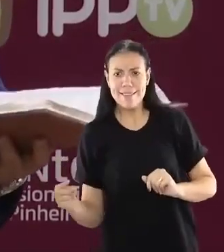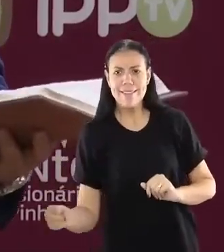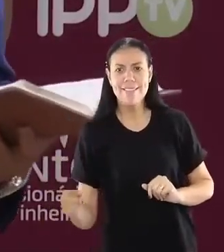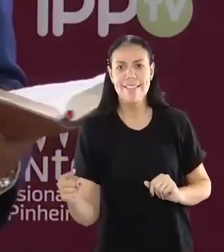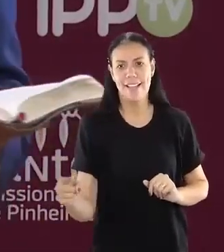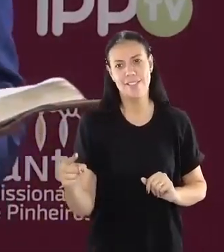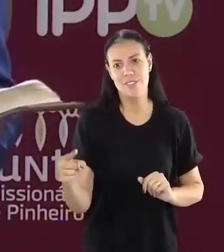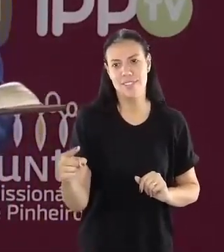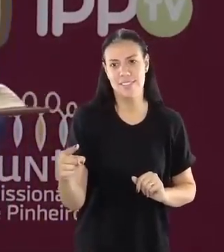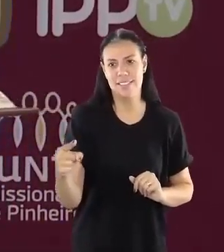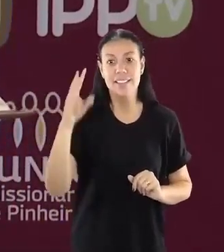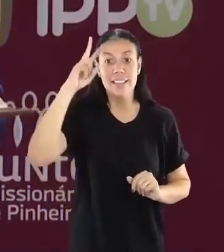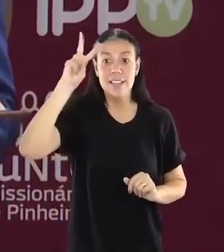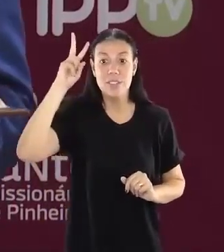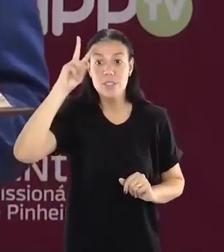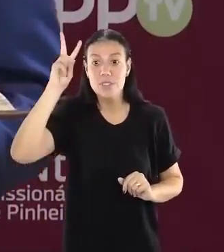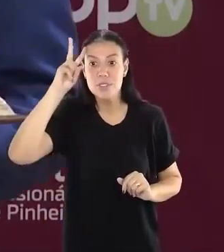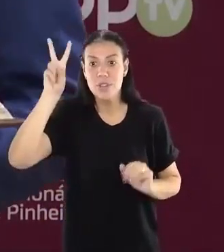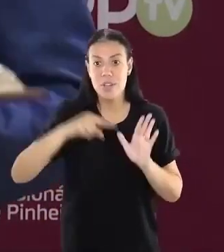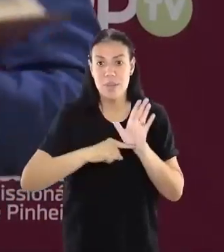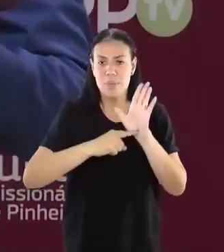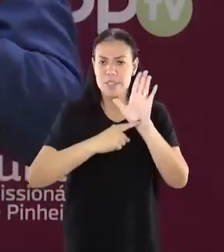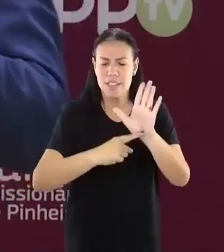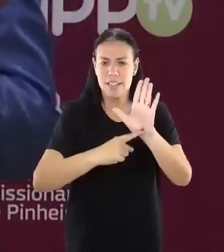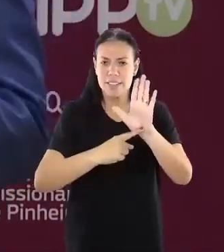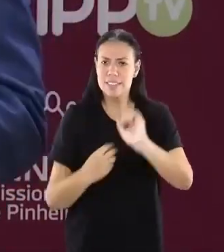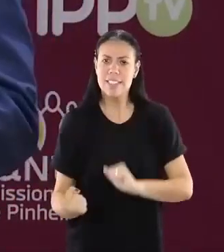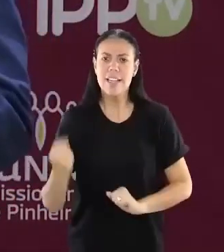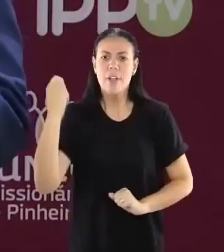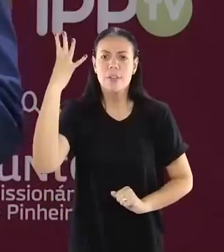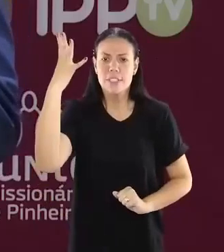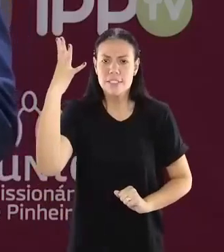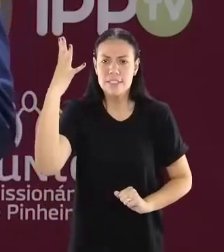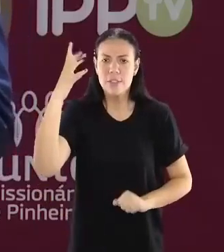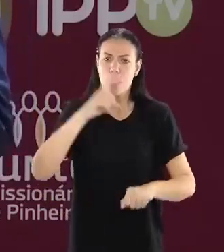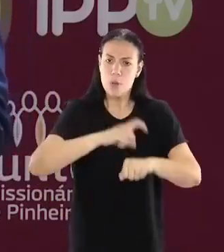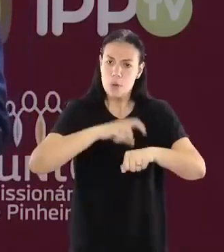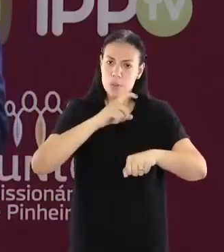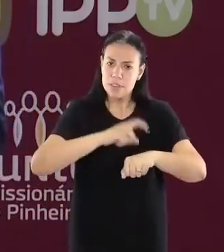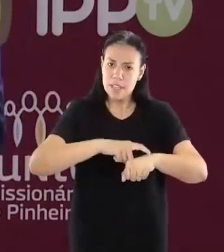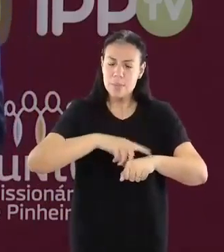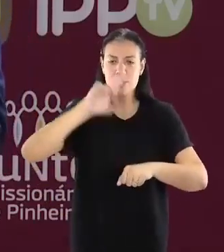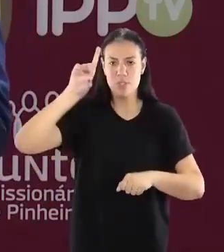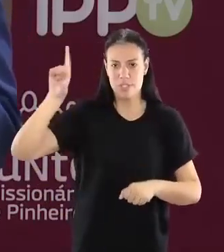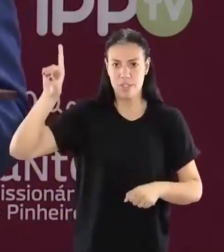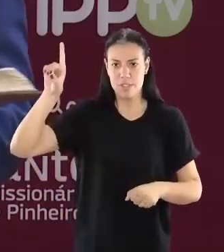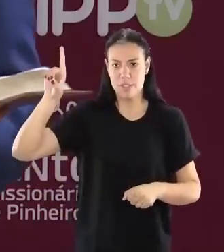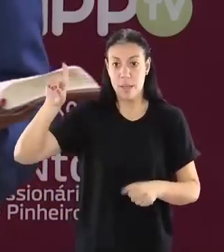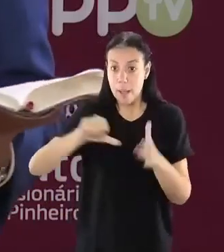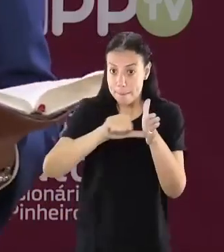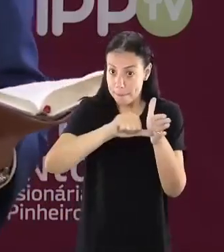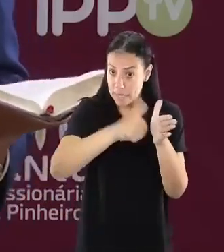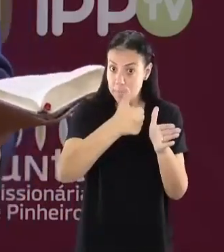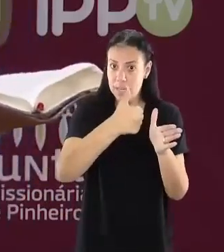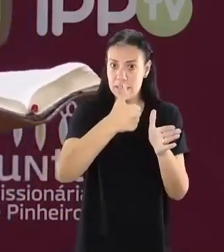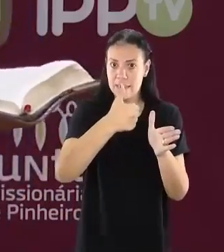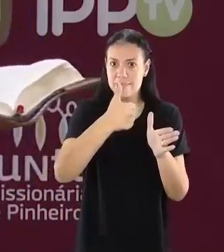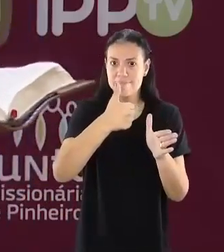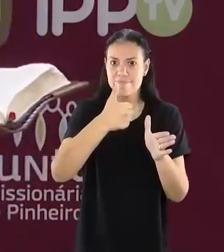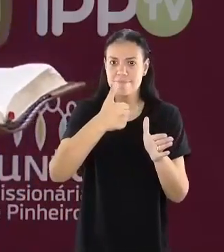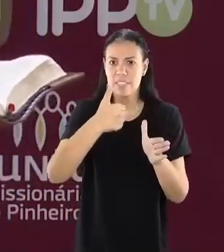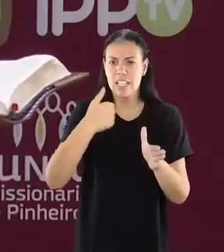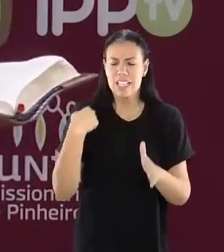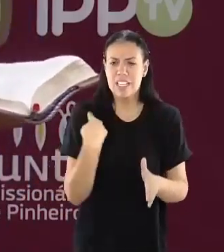acompanhado pela história e acontecido na plenitude dos tempos. A primeira atitude foi a atitude